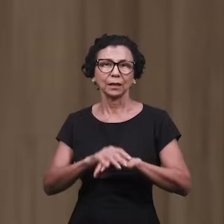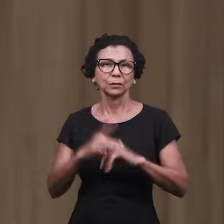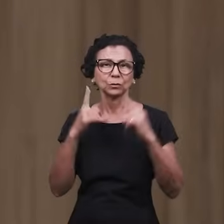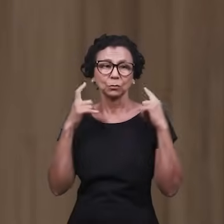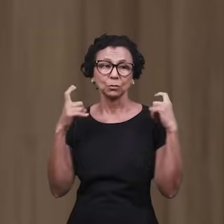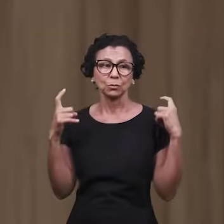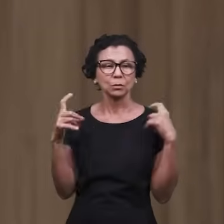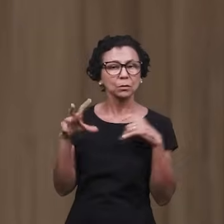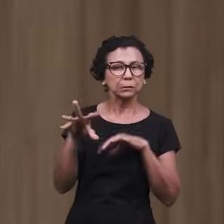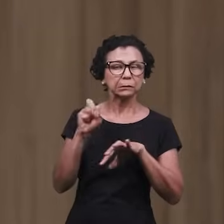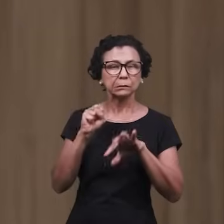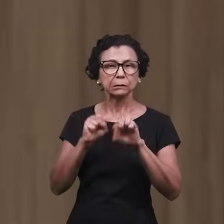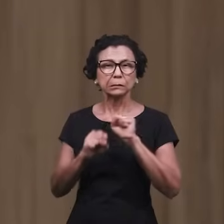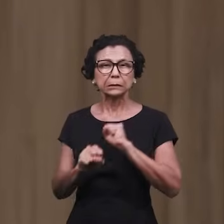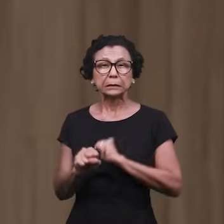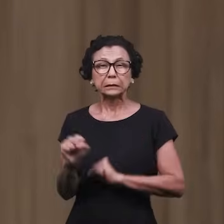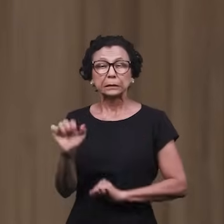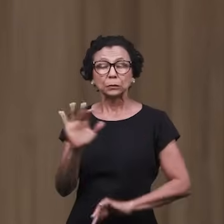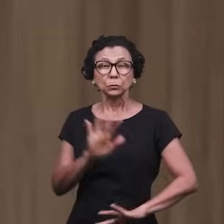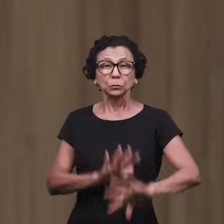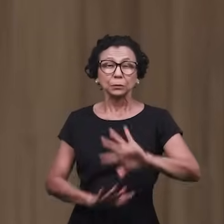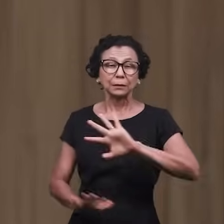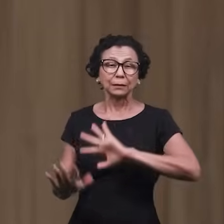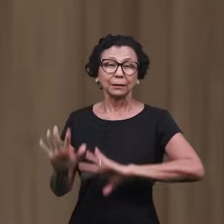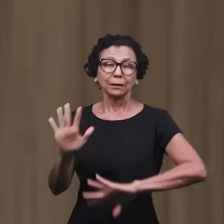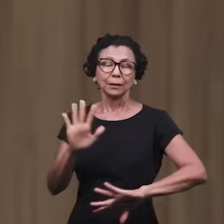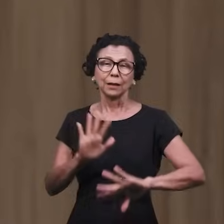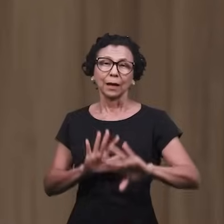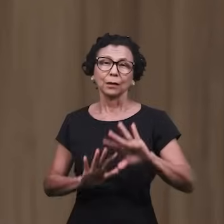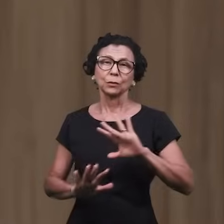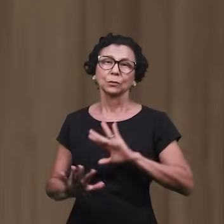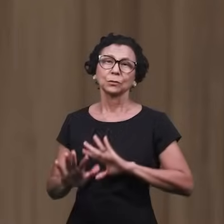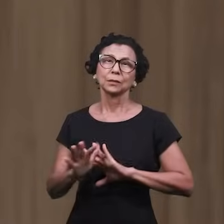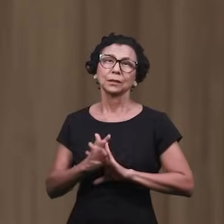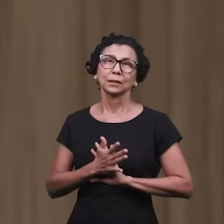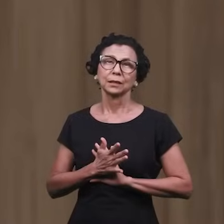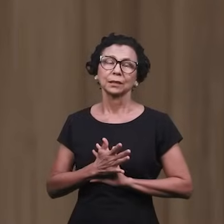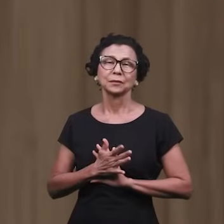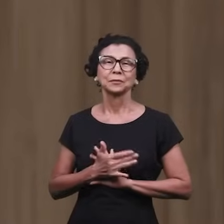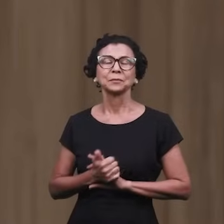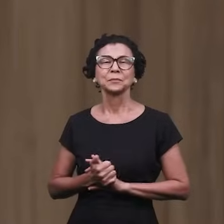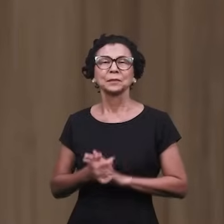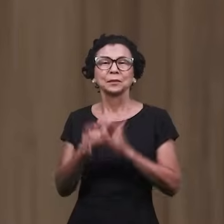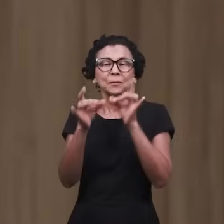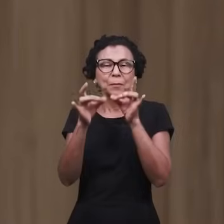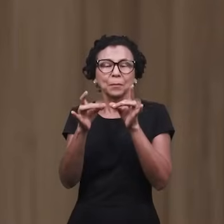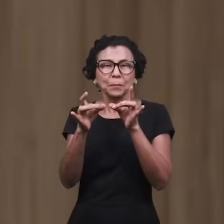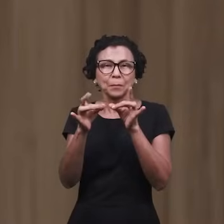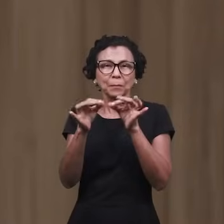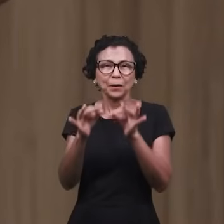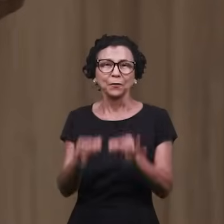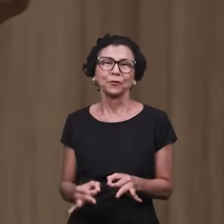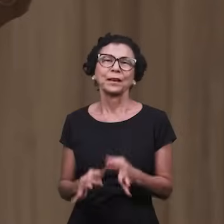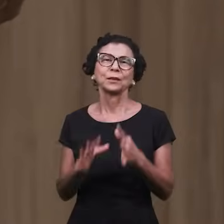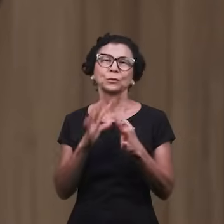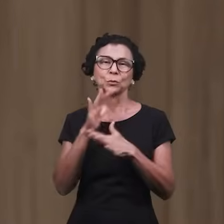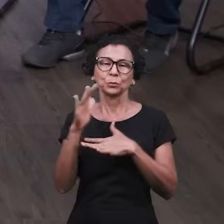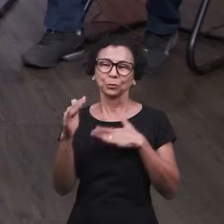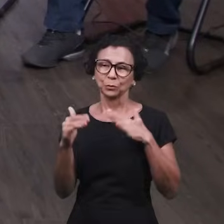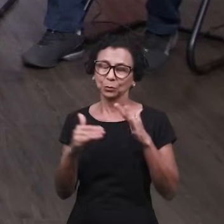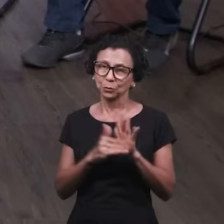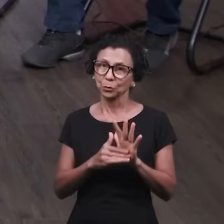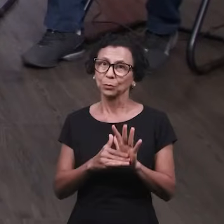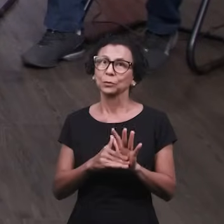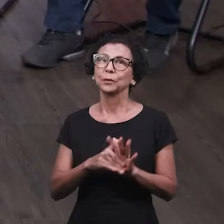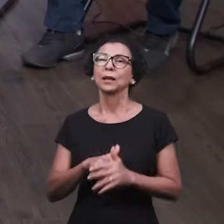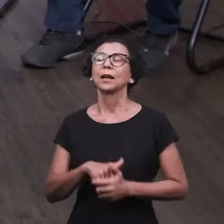que ter um cuidado enorme com toda a execução, porque a gravação tem que ficar tudo redondinho. Precisa estudar mais, né?